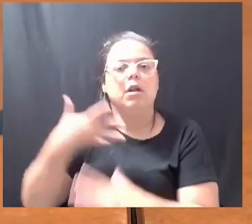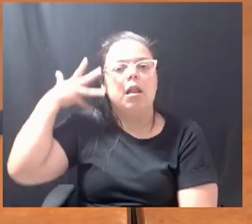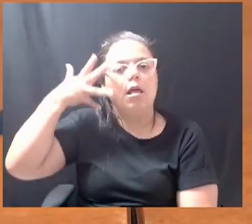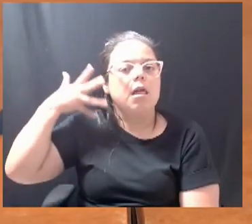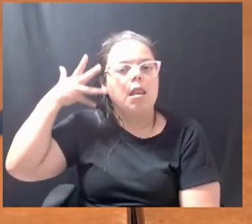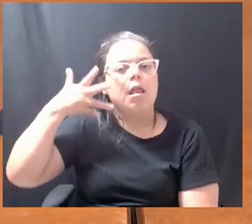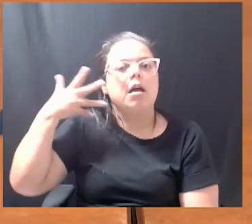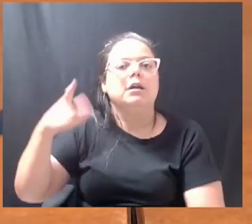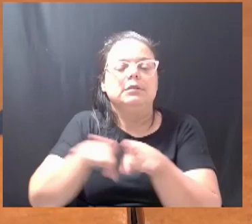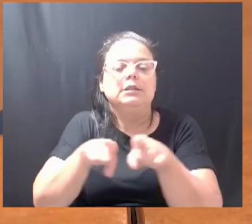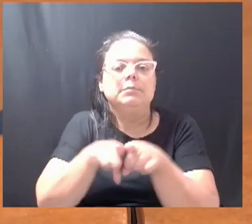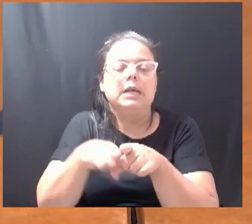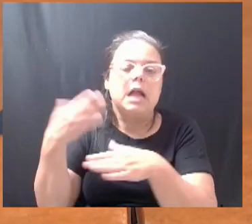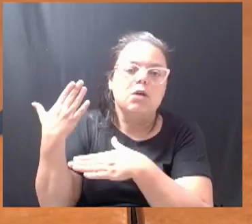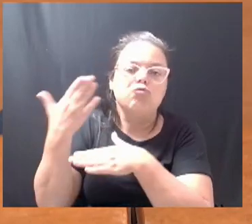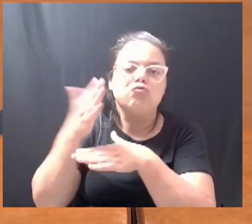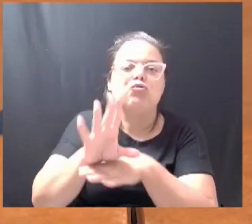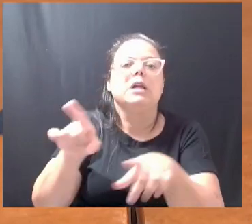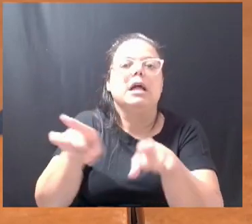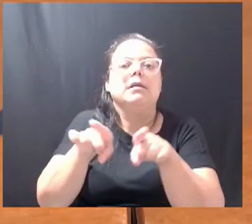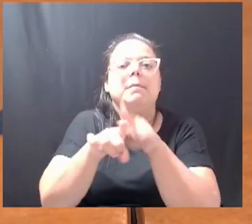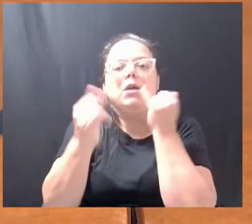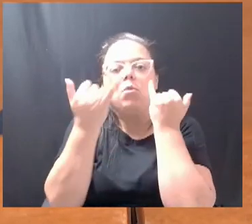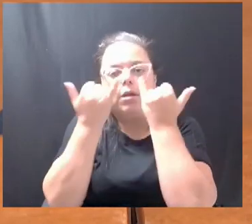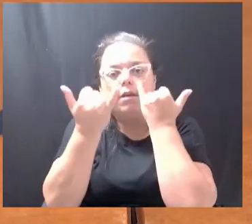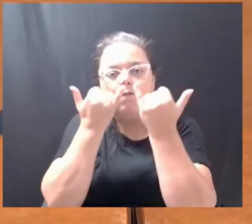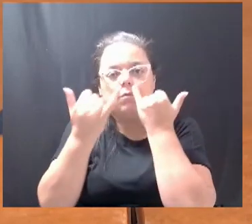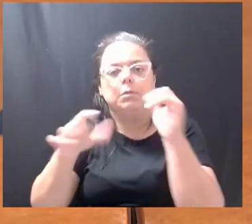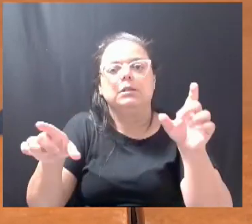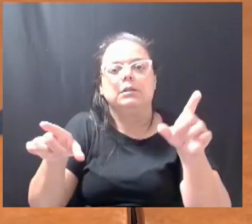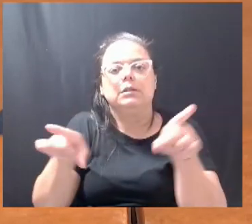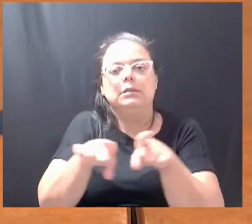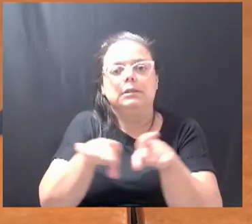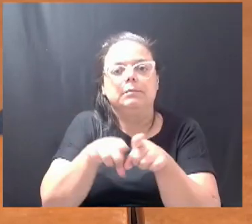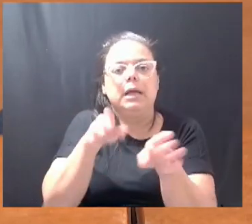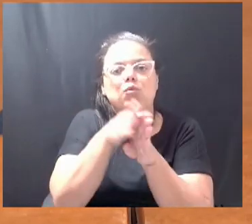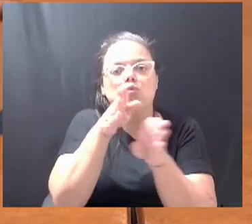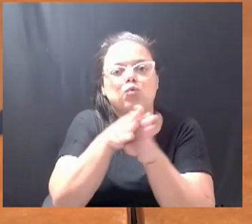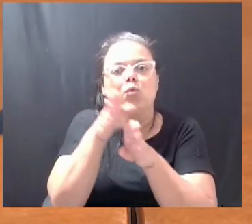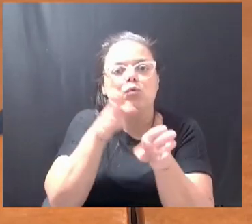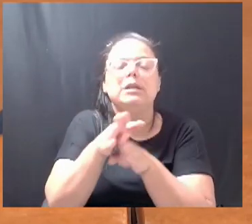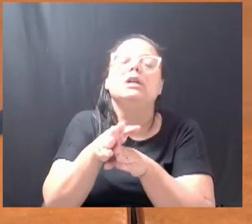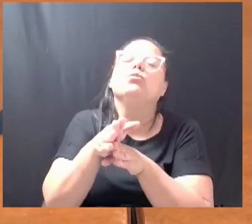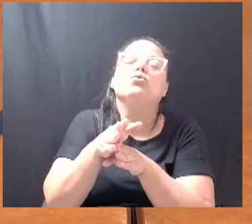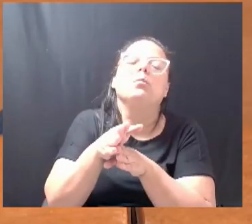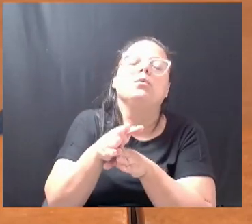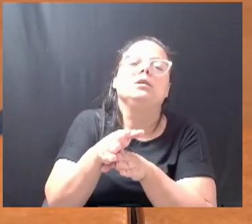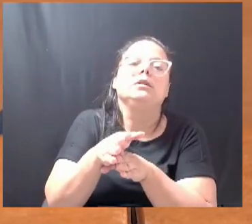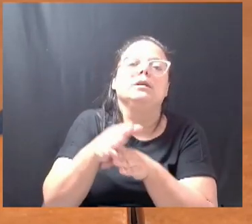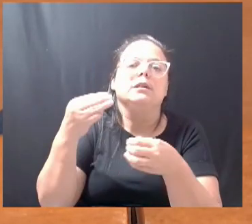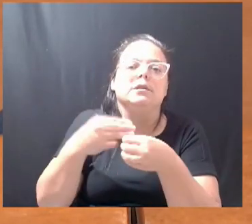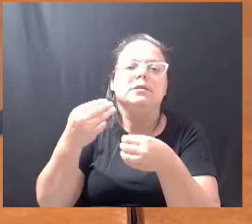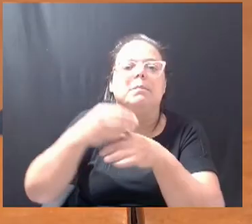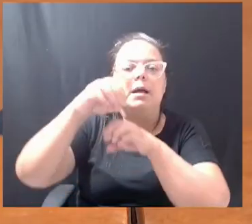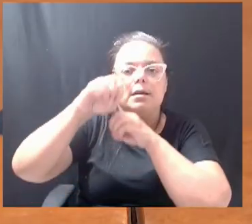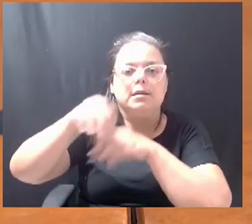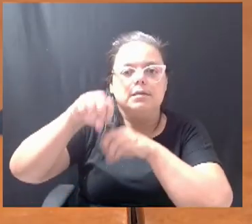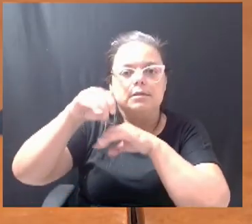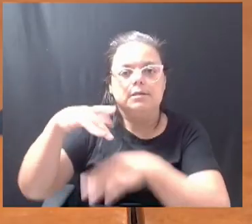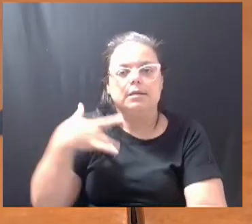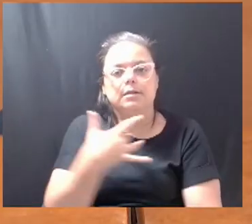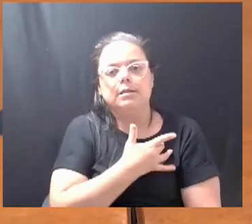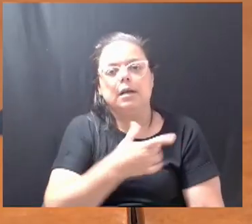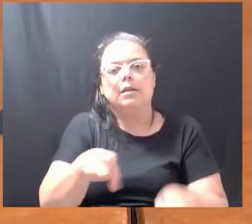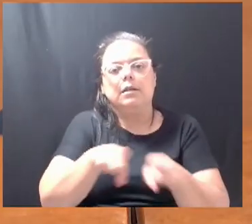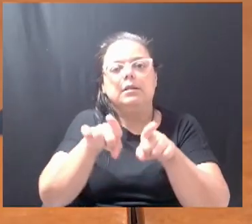contribuir com informação perante os próprios conselhos municipais de saúde, educação. Pessoa com deficiência, isso é um debate que